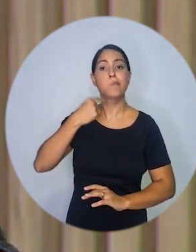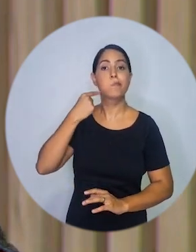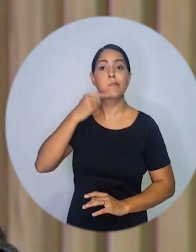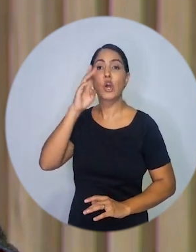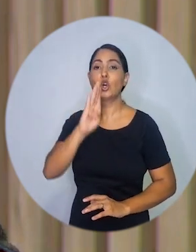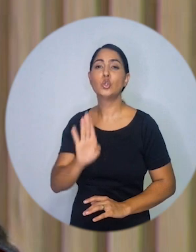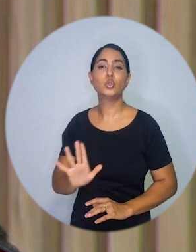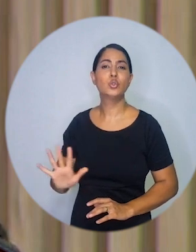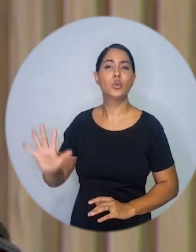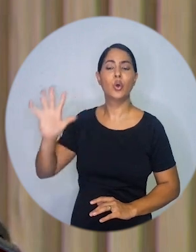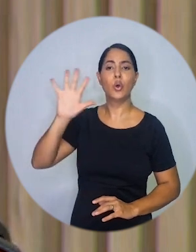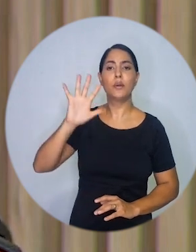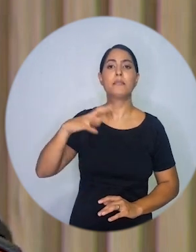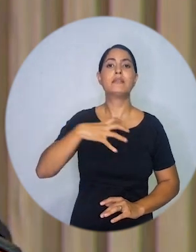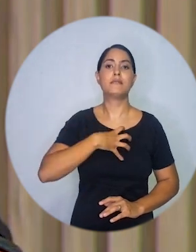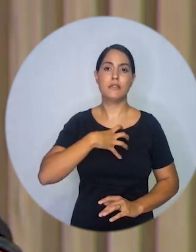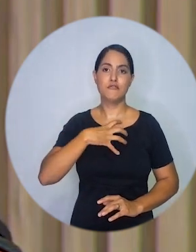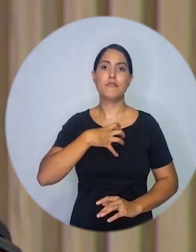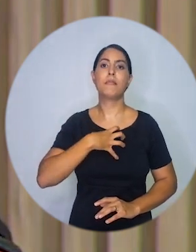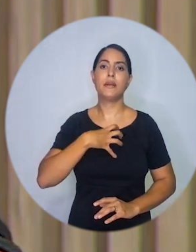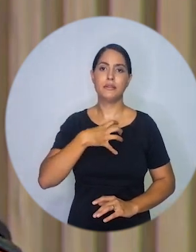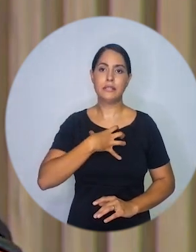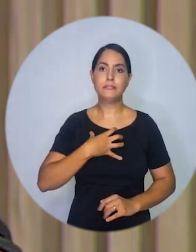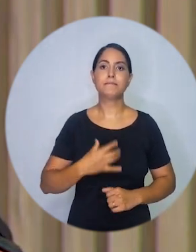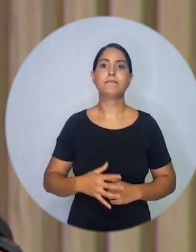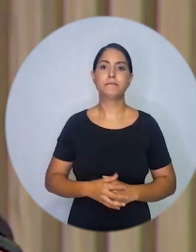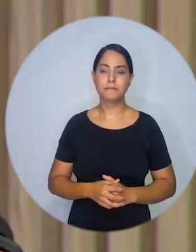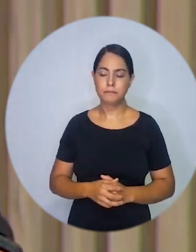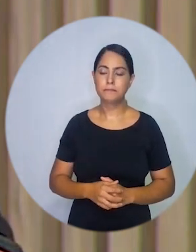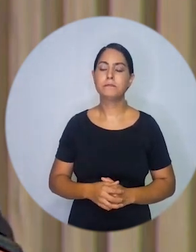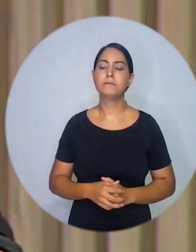da advocacia brasileira perante o que é